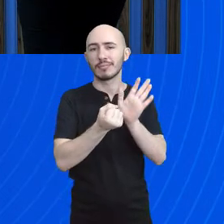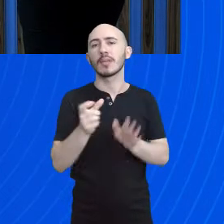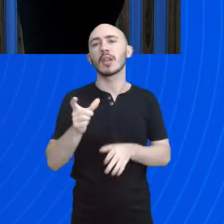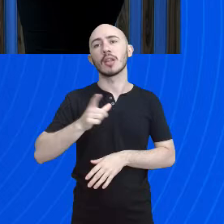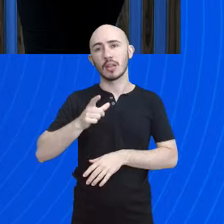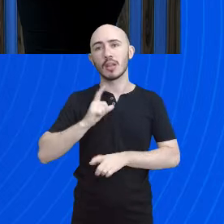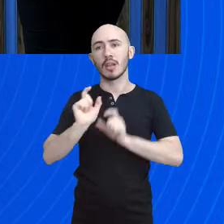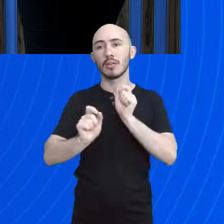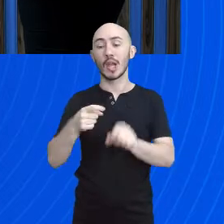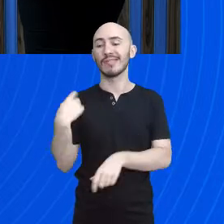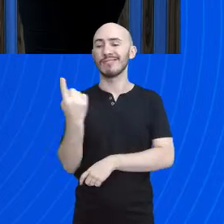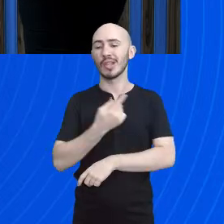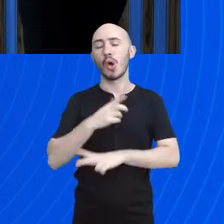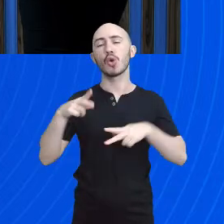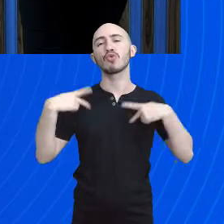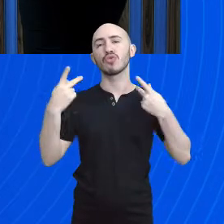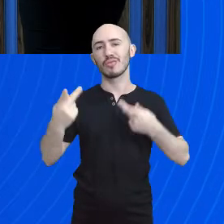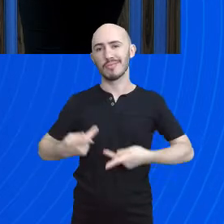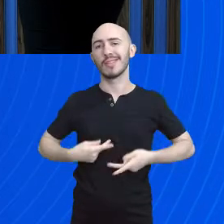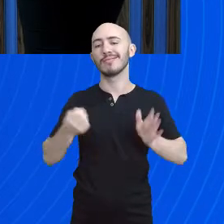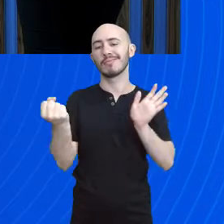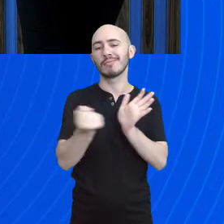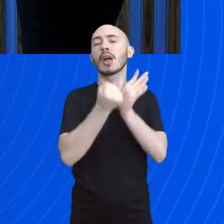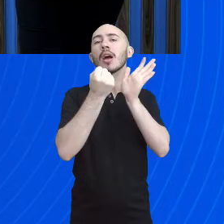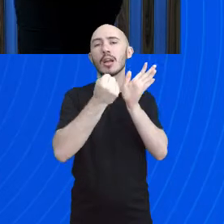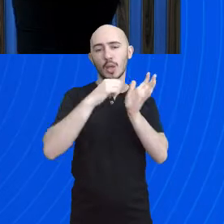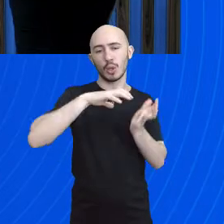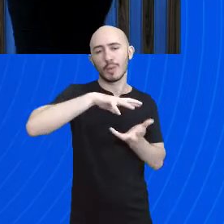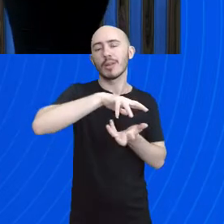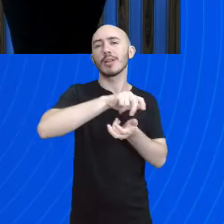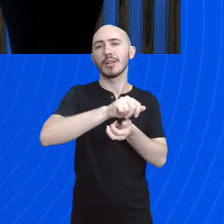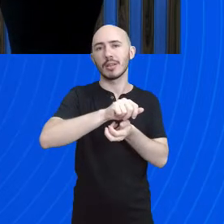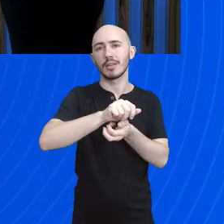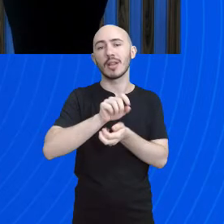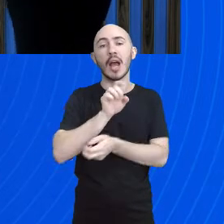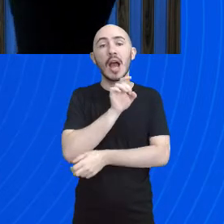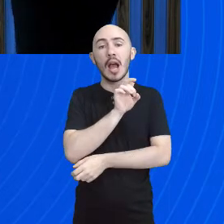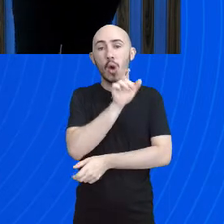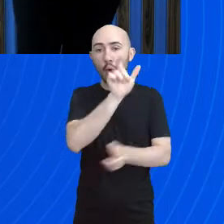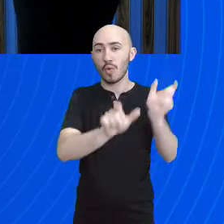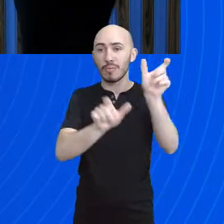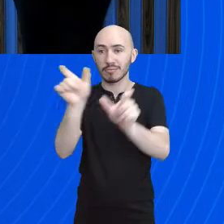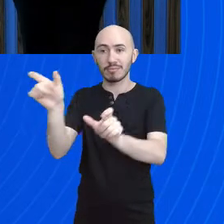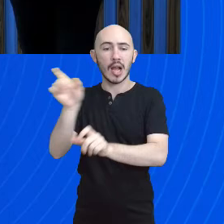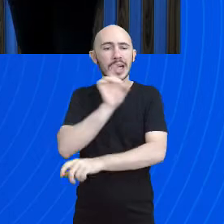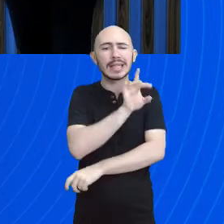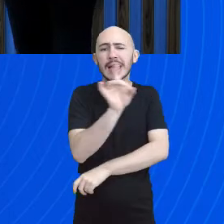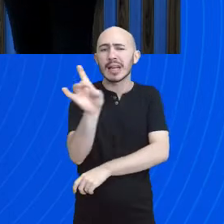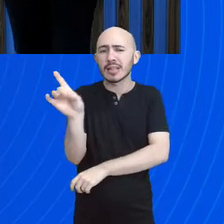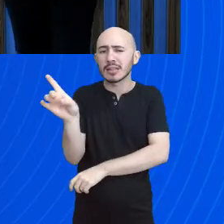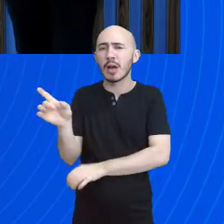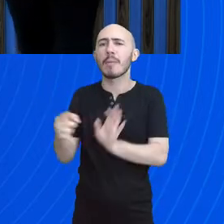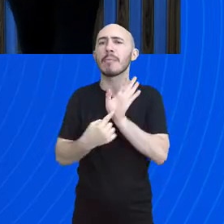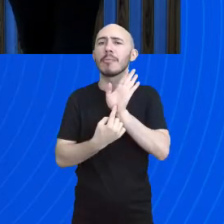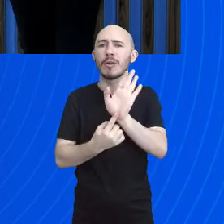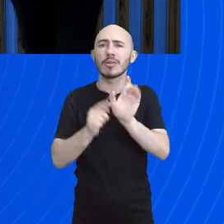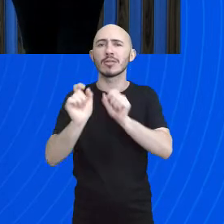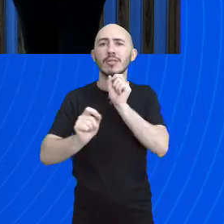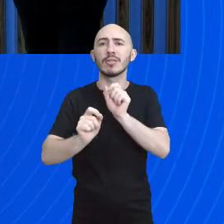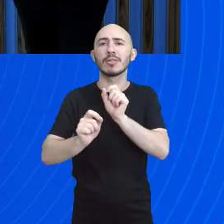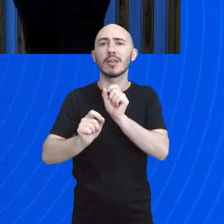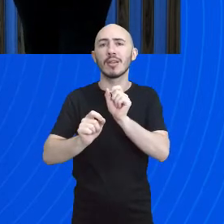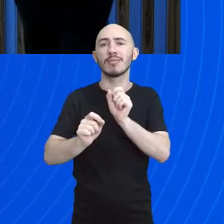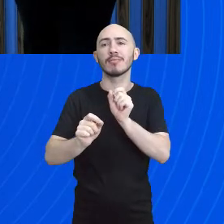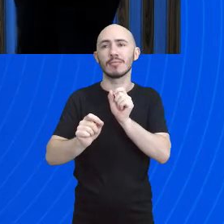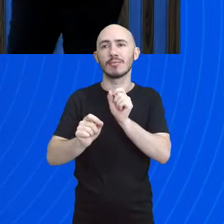a gente deixa no nosso planeta, né? Cada indivíduo exibe um